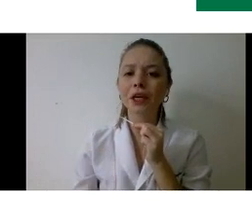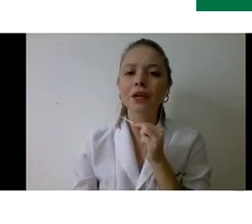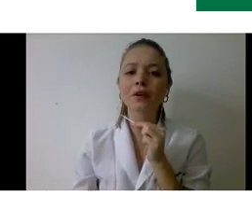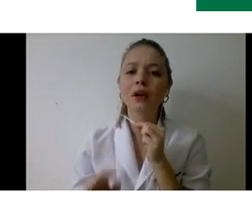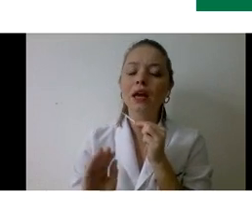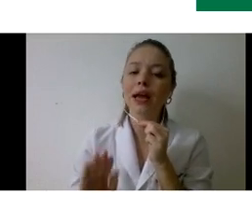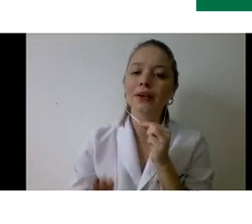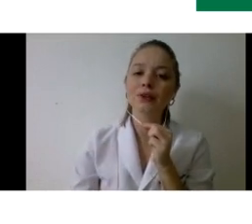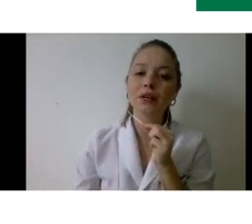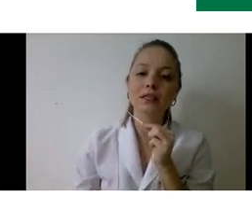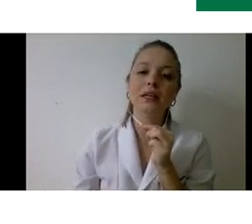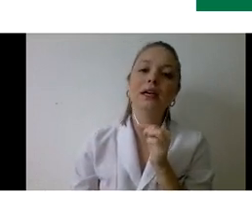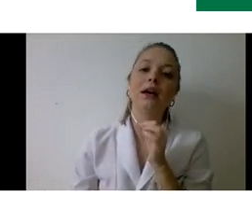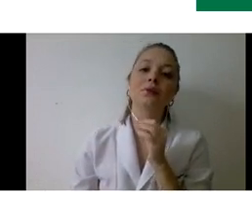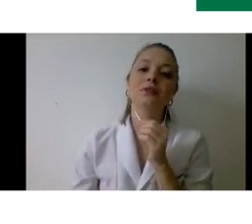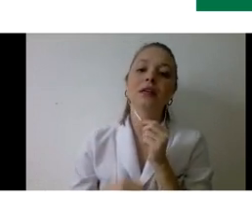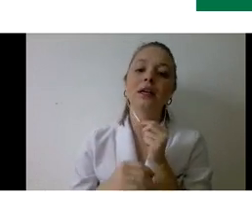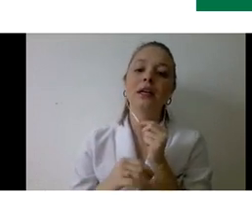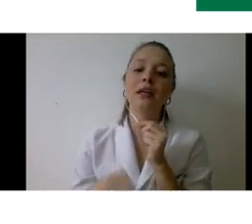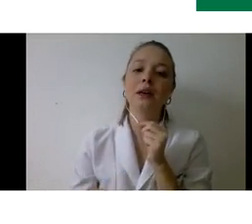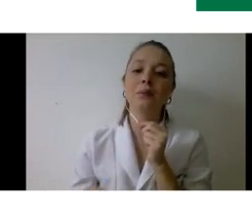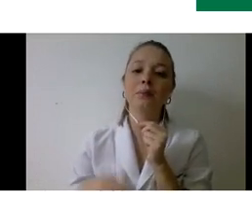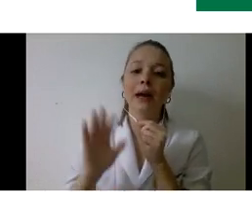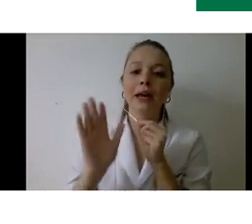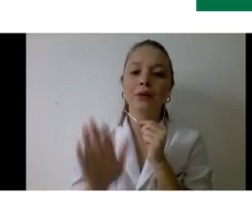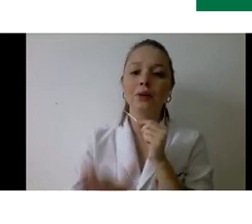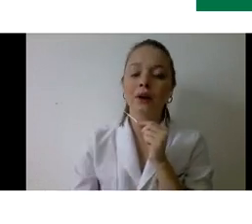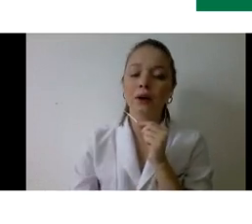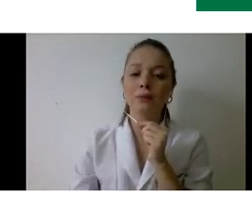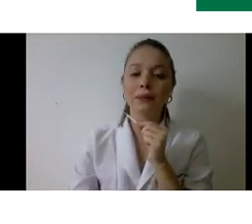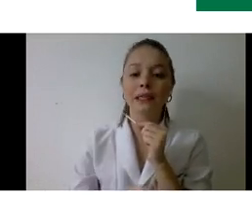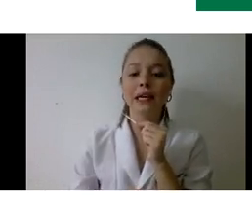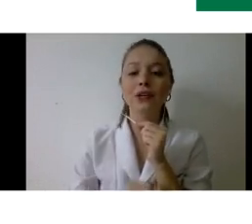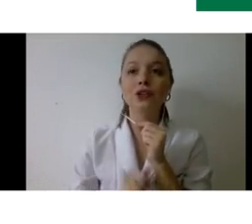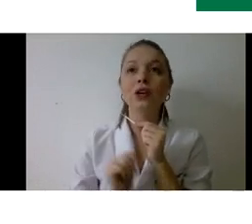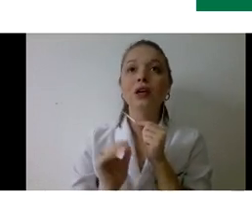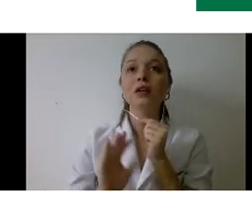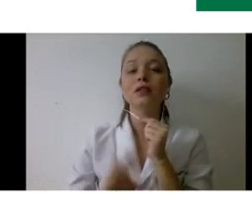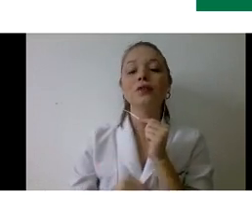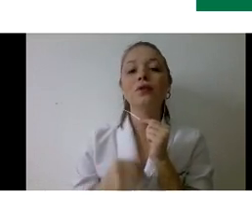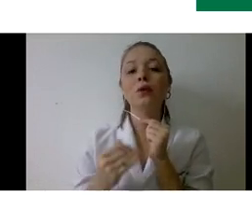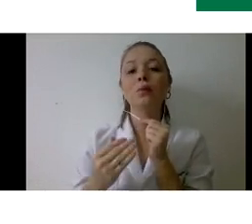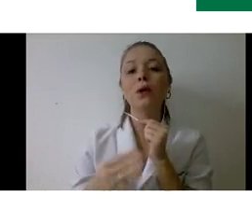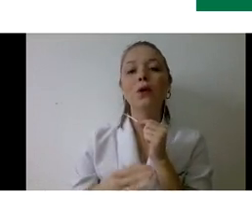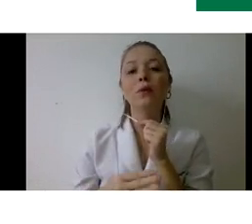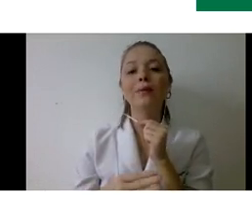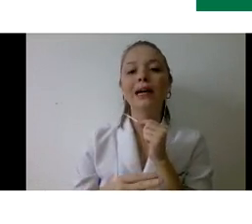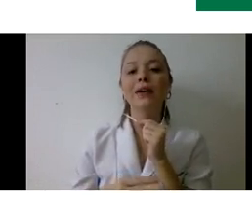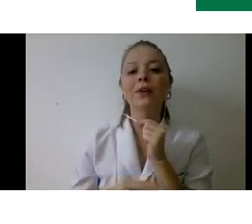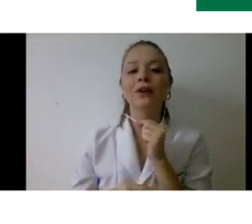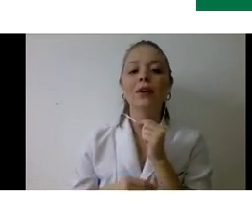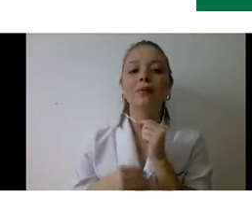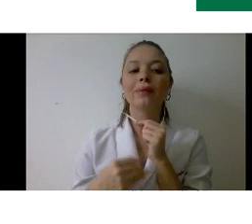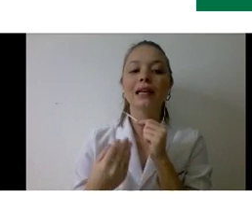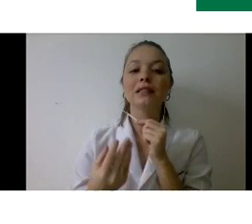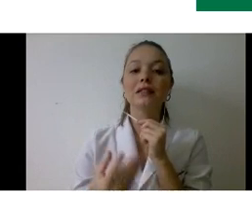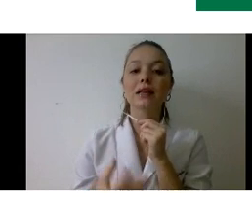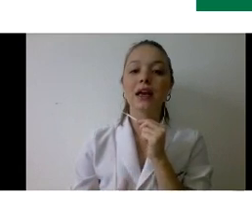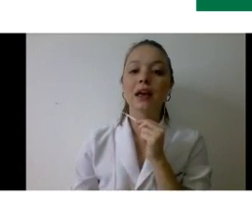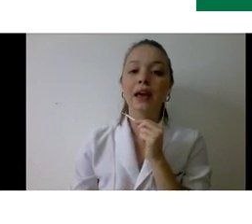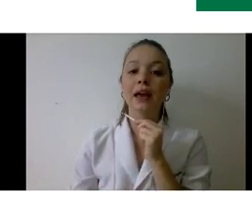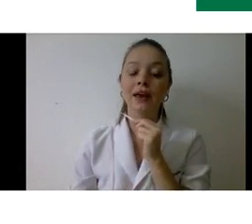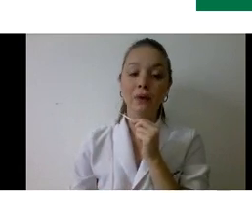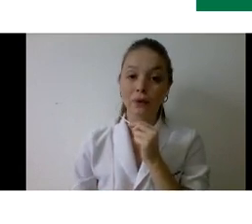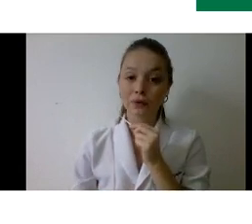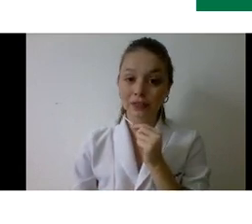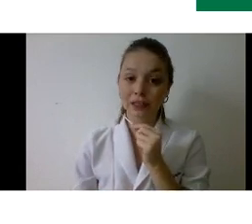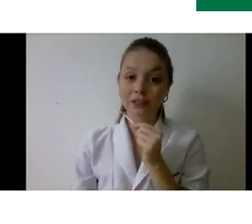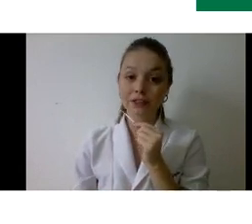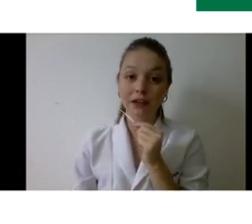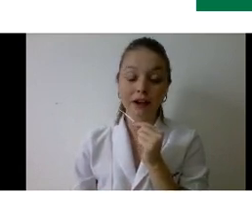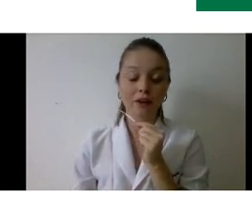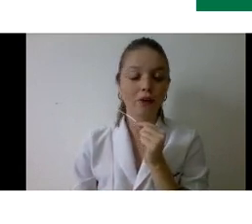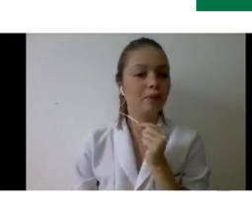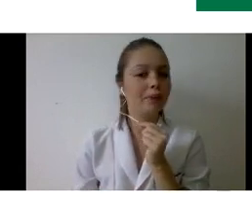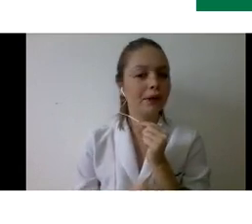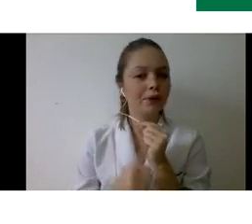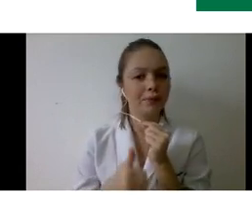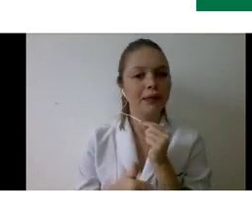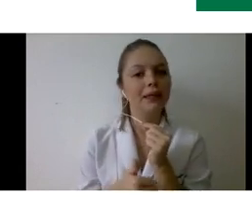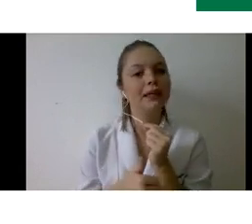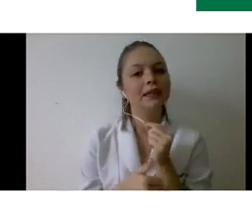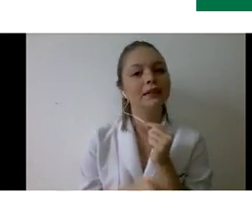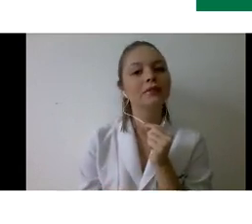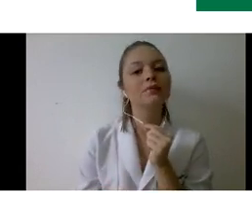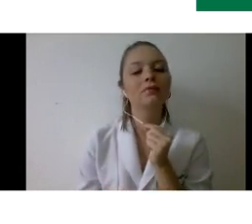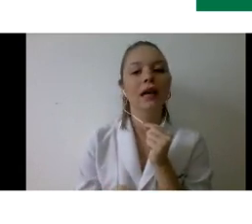for um pequenininho, é só estancar o sangue, limpar e colocar um band-aid. Se for um pouco maior, mas eu conseguir estancar